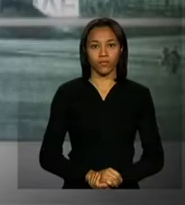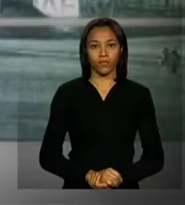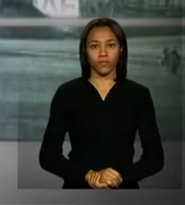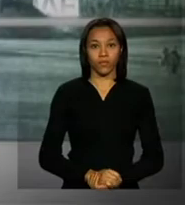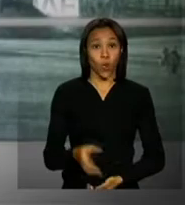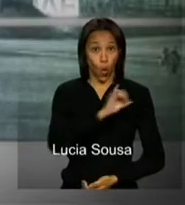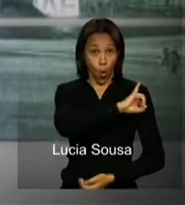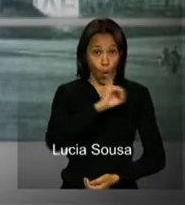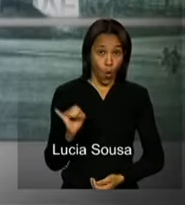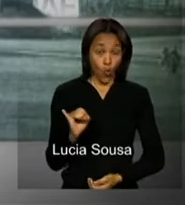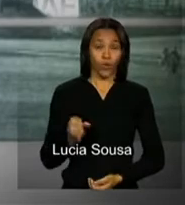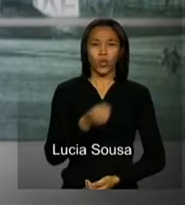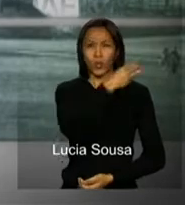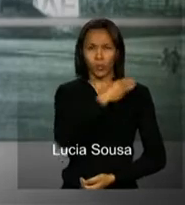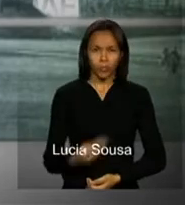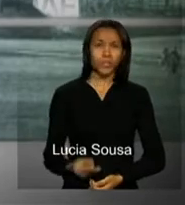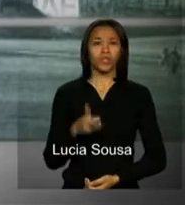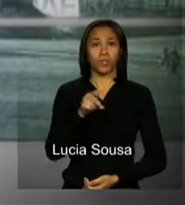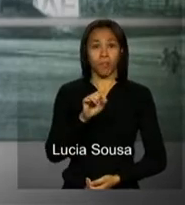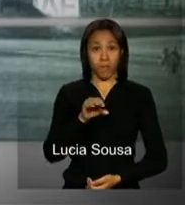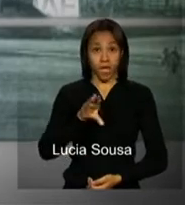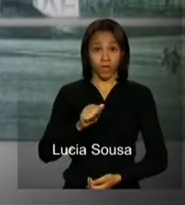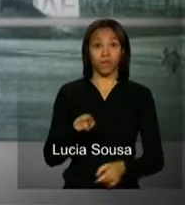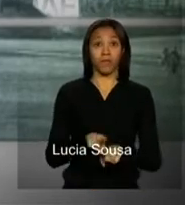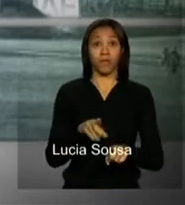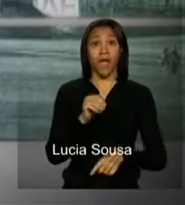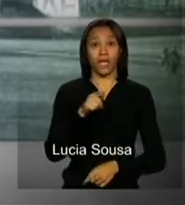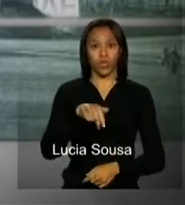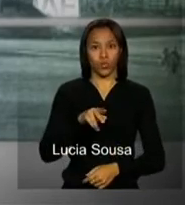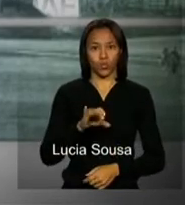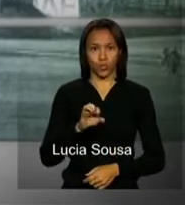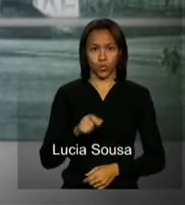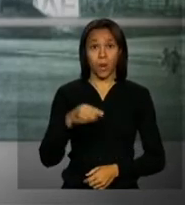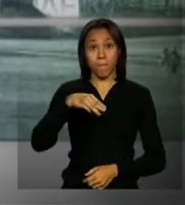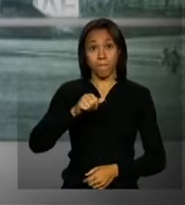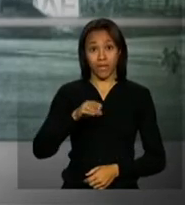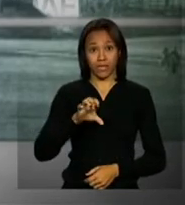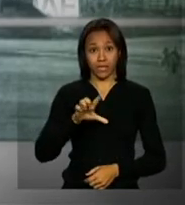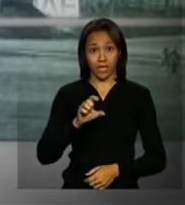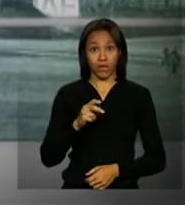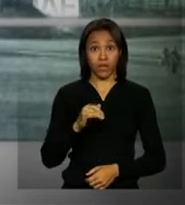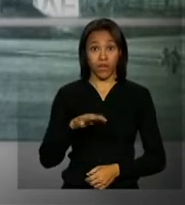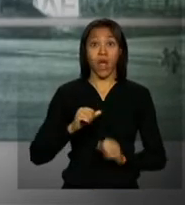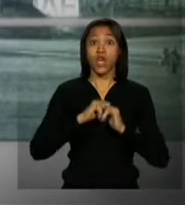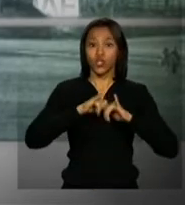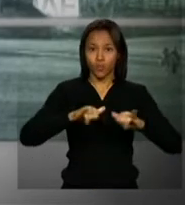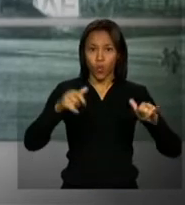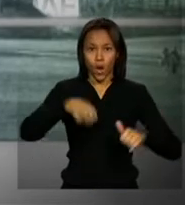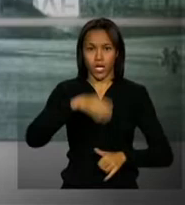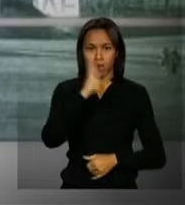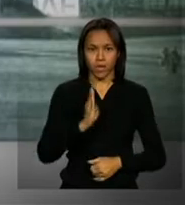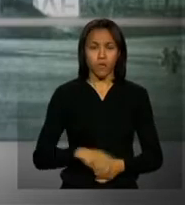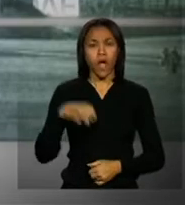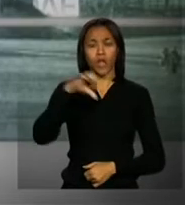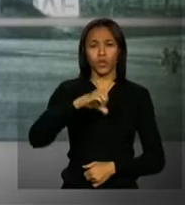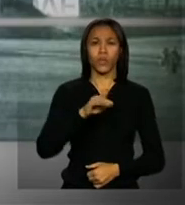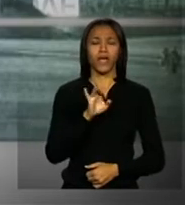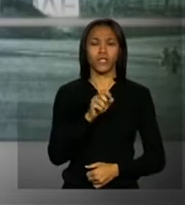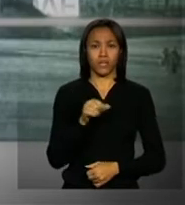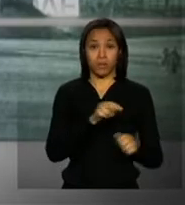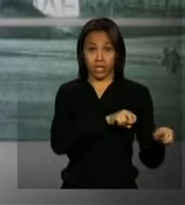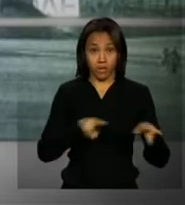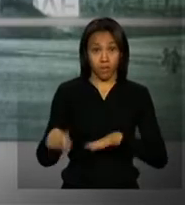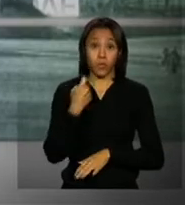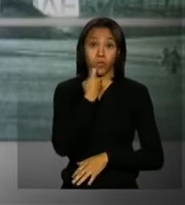Olá o ministro da Pesca e Agricultura Marcelo Crivella lançou em Brasília a nona edição da